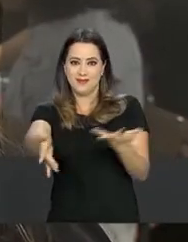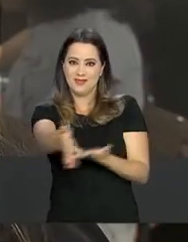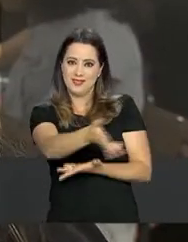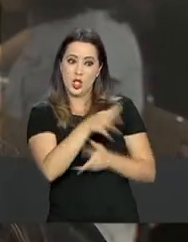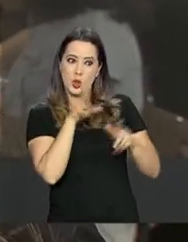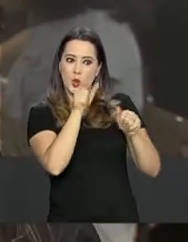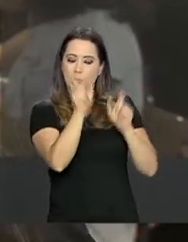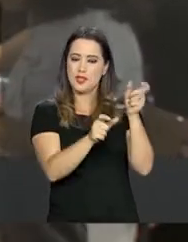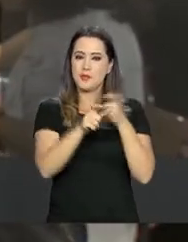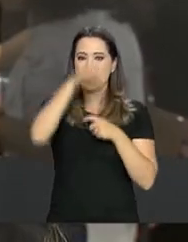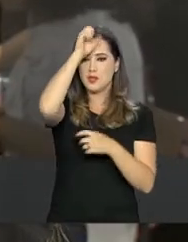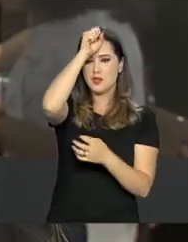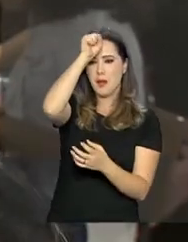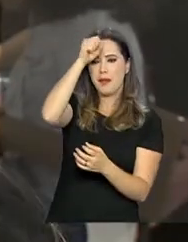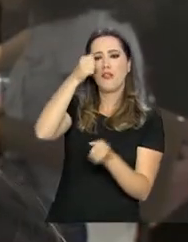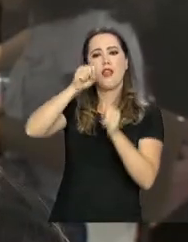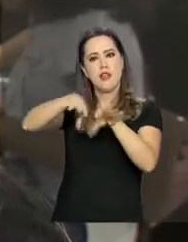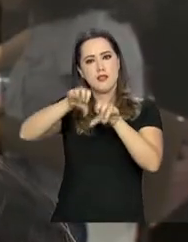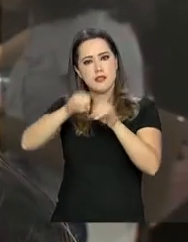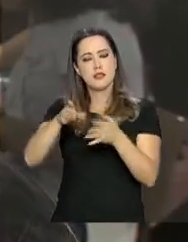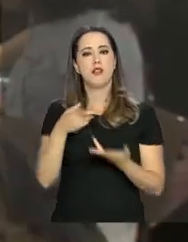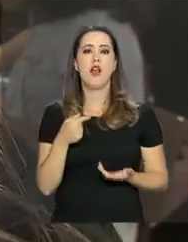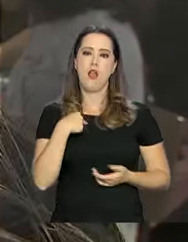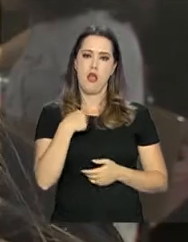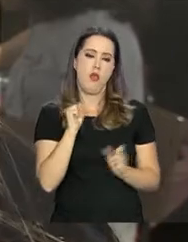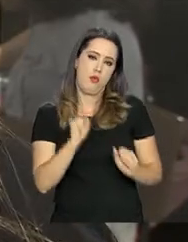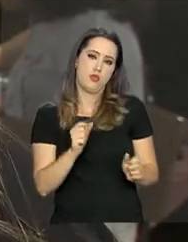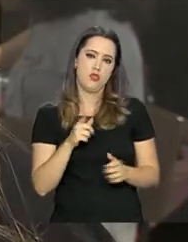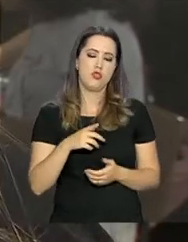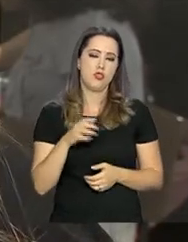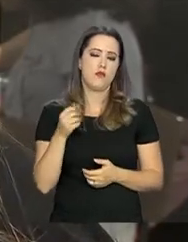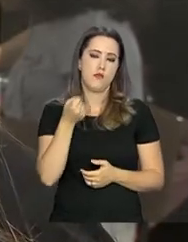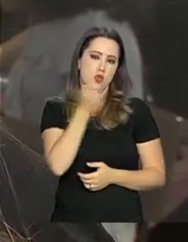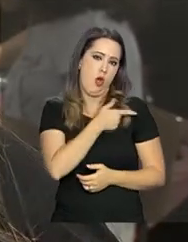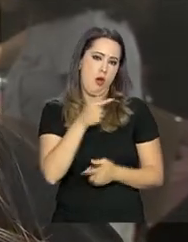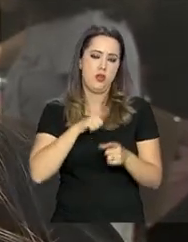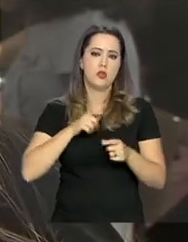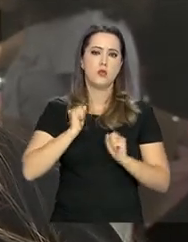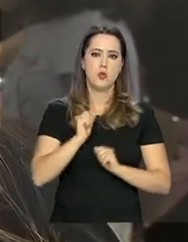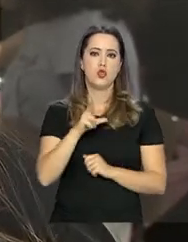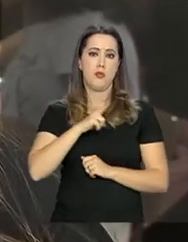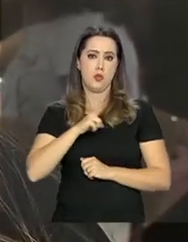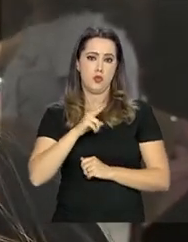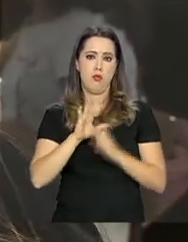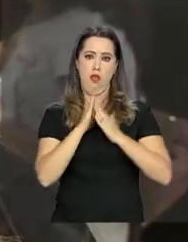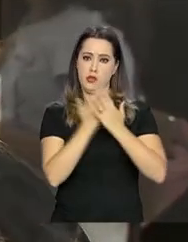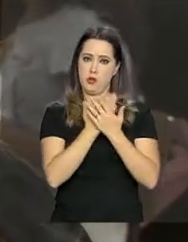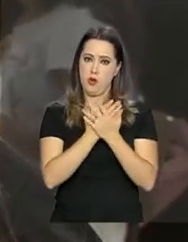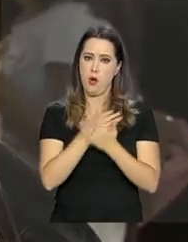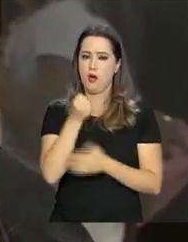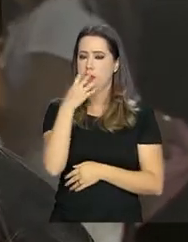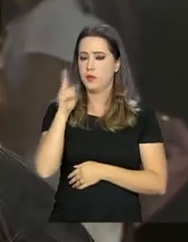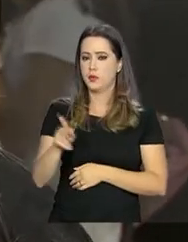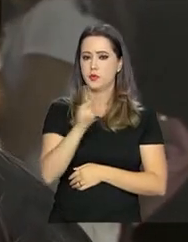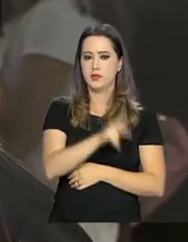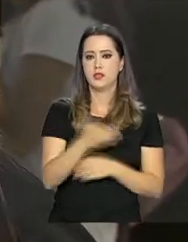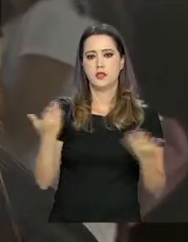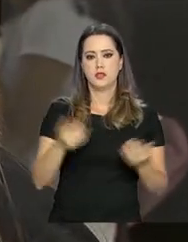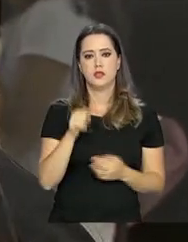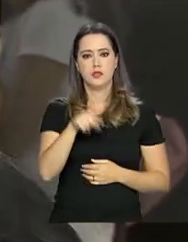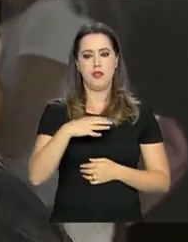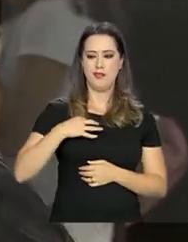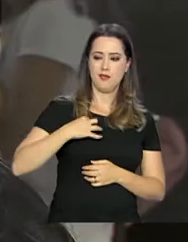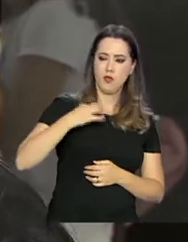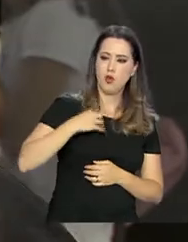que eu sou um pouco sortuda, eu pude estudar em escola privada, tive ótimos professores e estar aqui dando aula como voluntário é